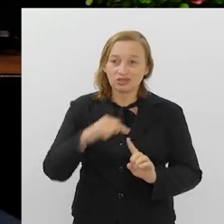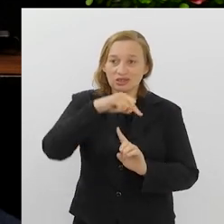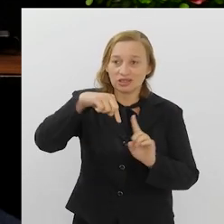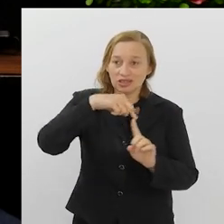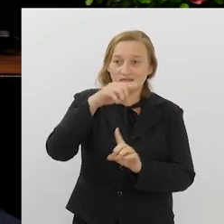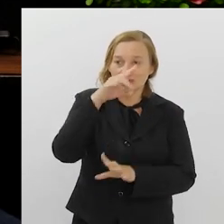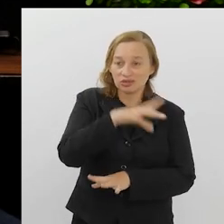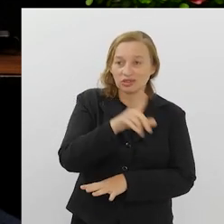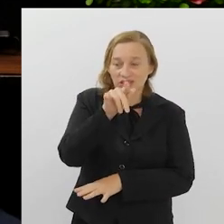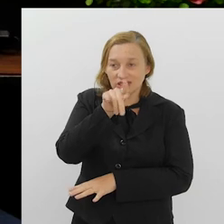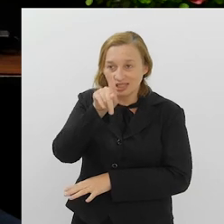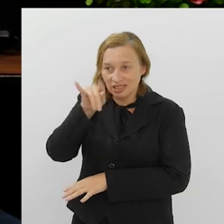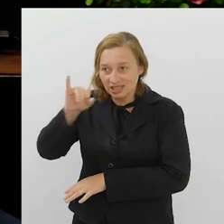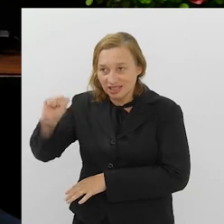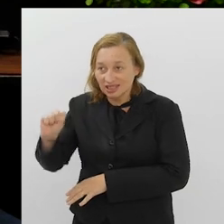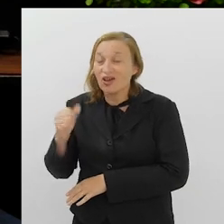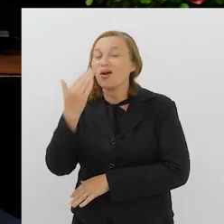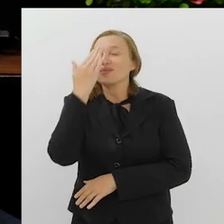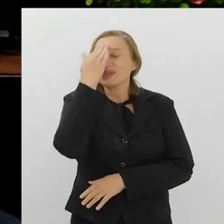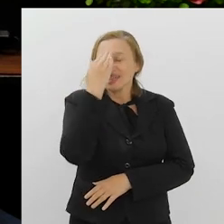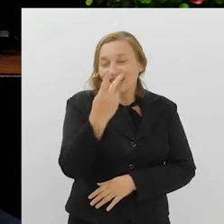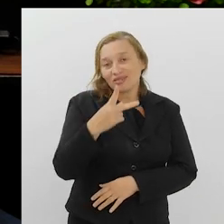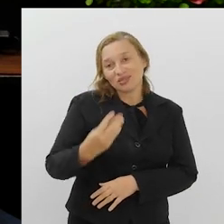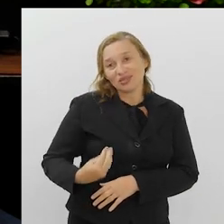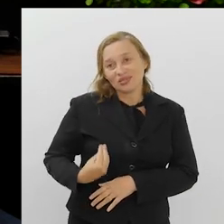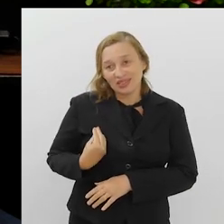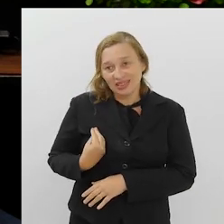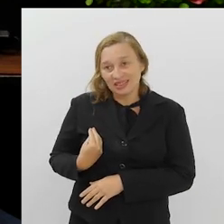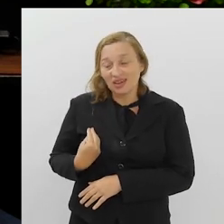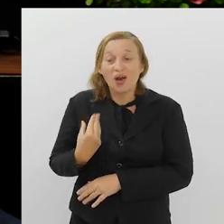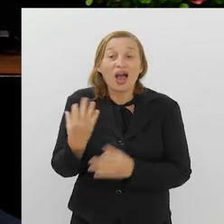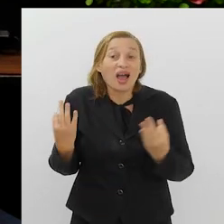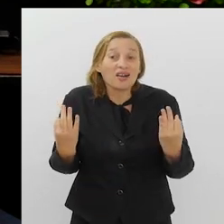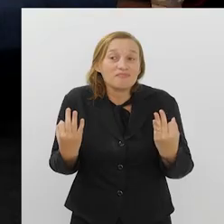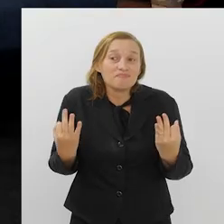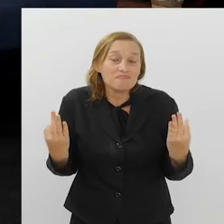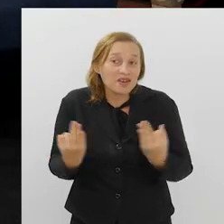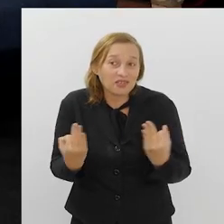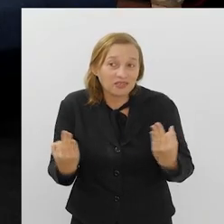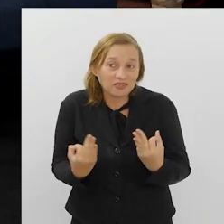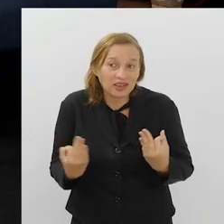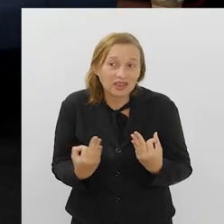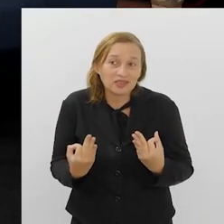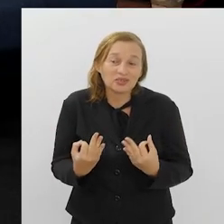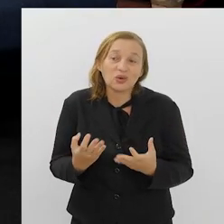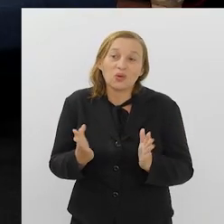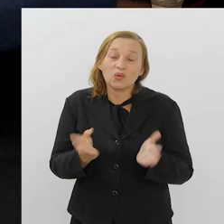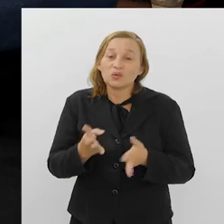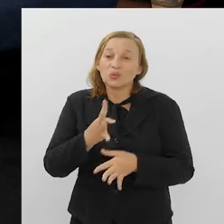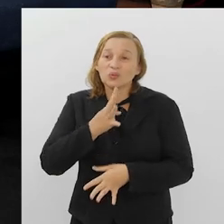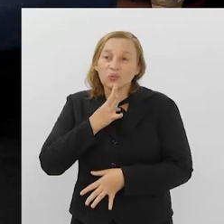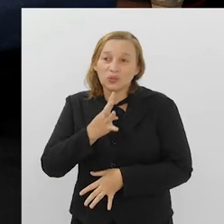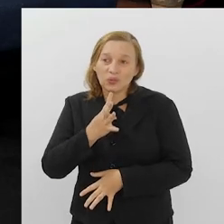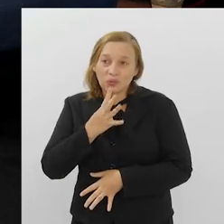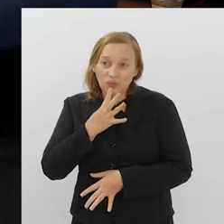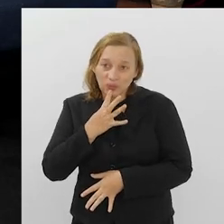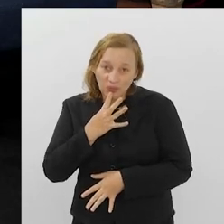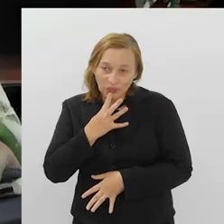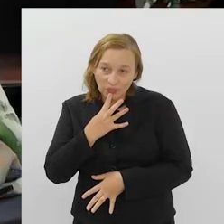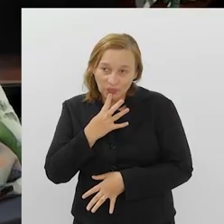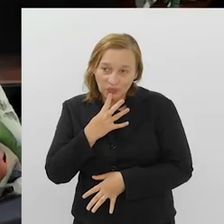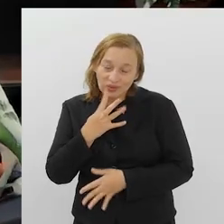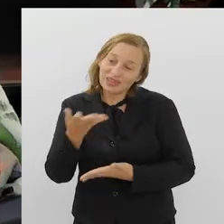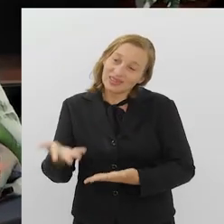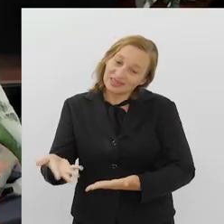de A Igreja de Jesus Cristo dos Santos dos Últimos Dias Muito obrigado pela sua entrevista adorei prazer meu